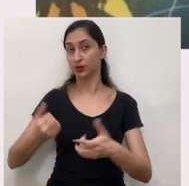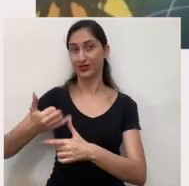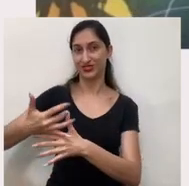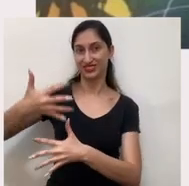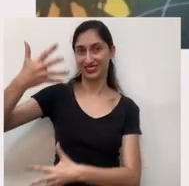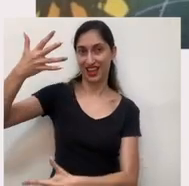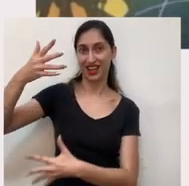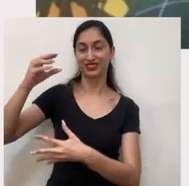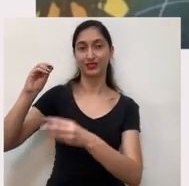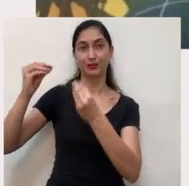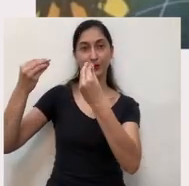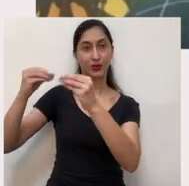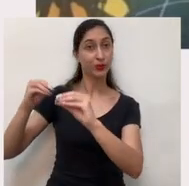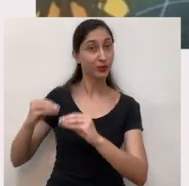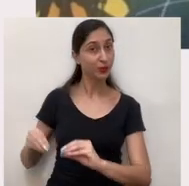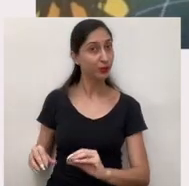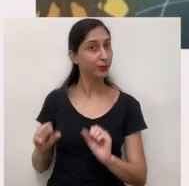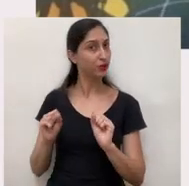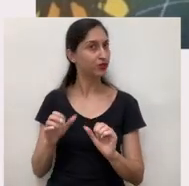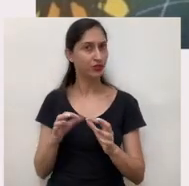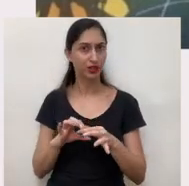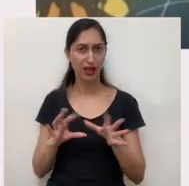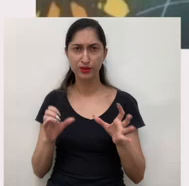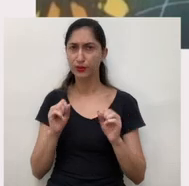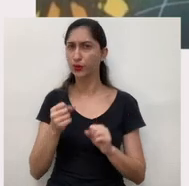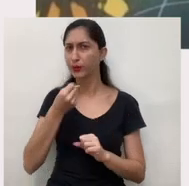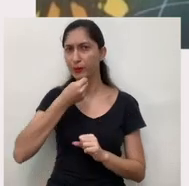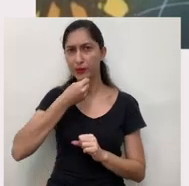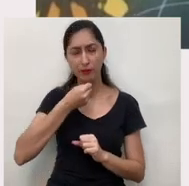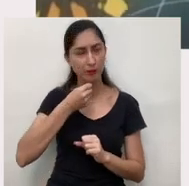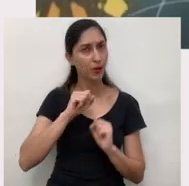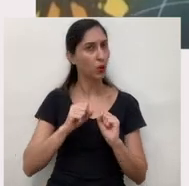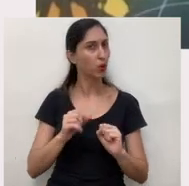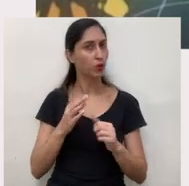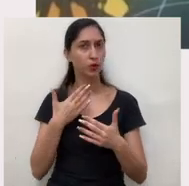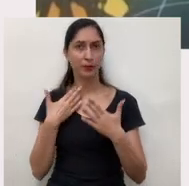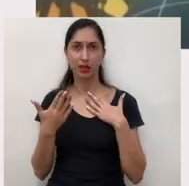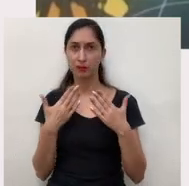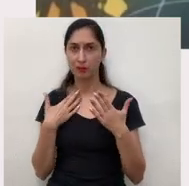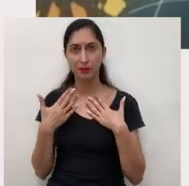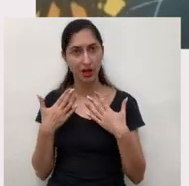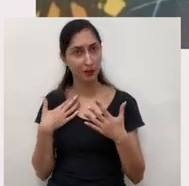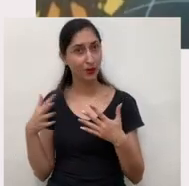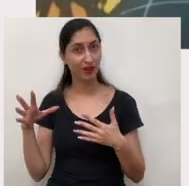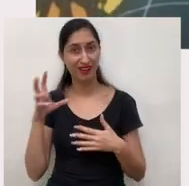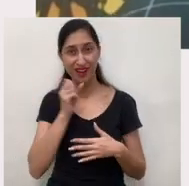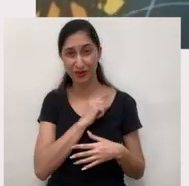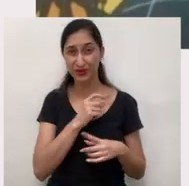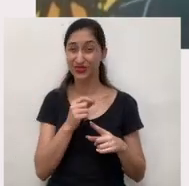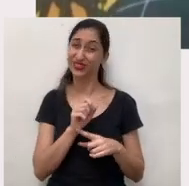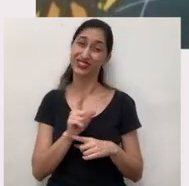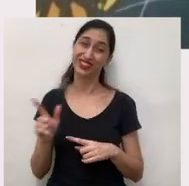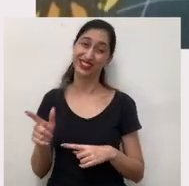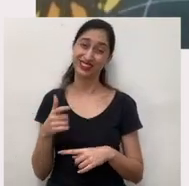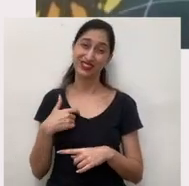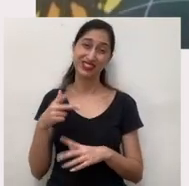estou de olho. Se vocês quiserem abrir o microfone de vocês, para a gente ter uma conversa um pouco mais dinâmica do que eu lendo as